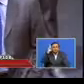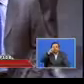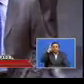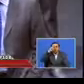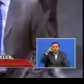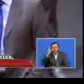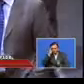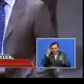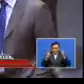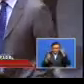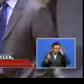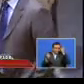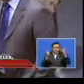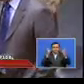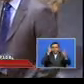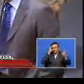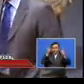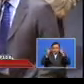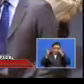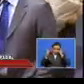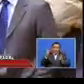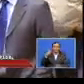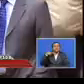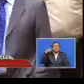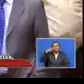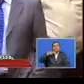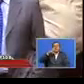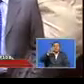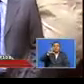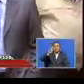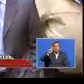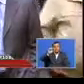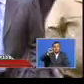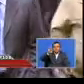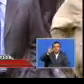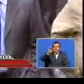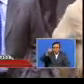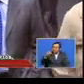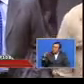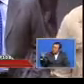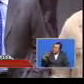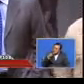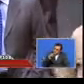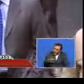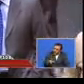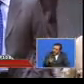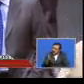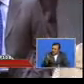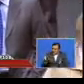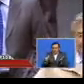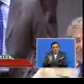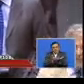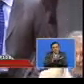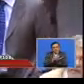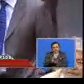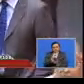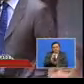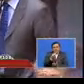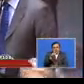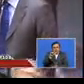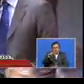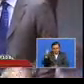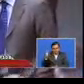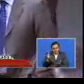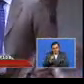inventadas. E aqui o vereador Donato traz a questão do nosso clipe em relação à revista Carta Capital e à revista